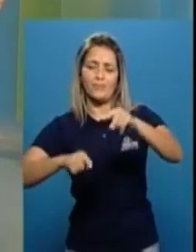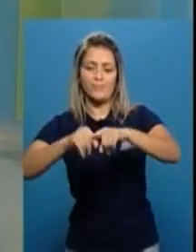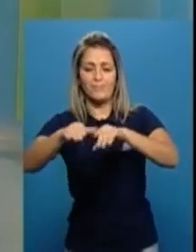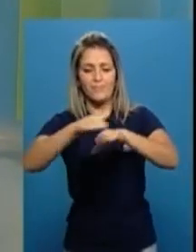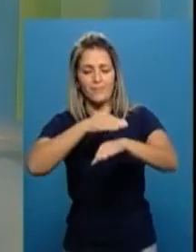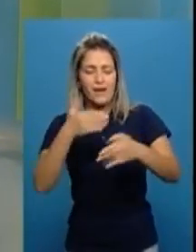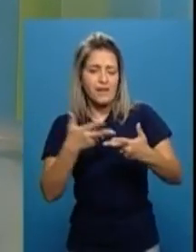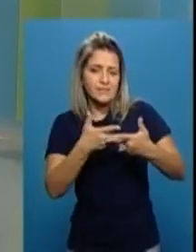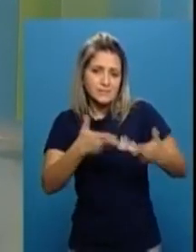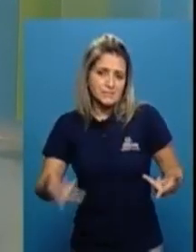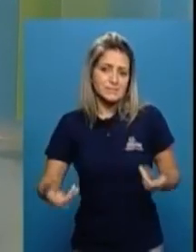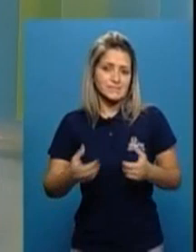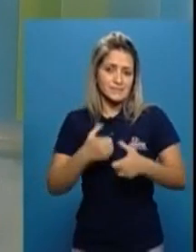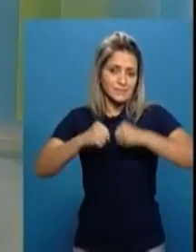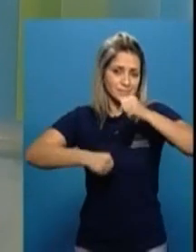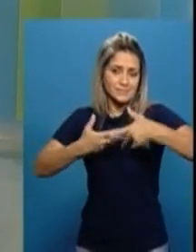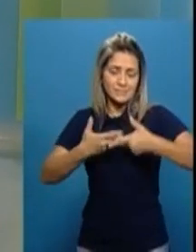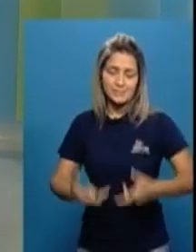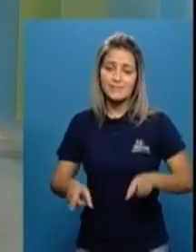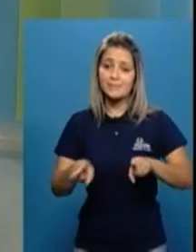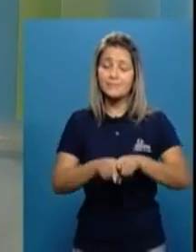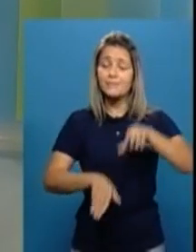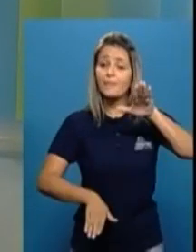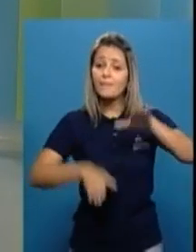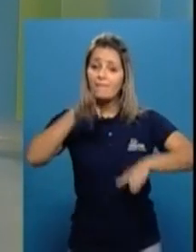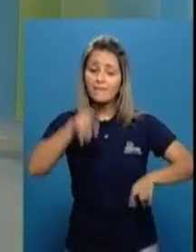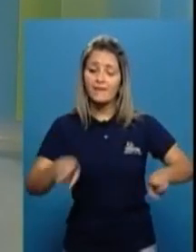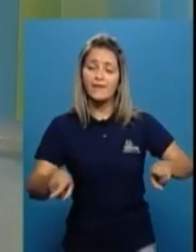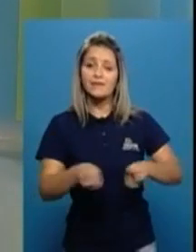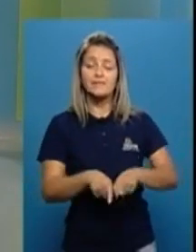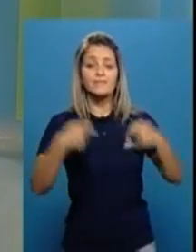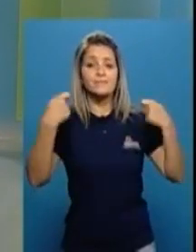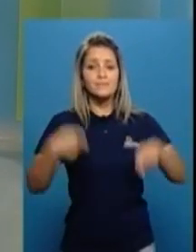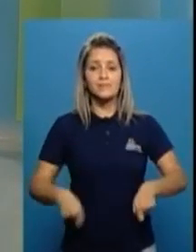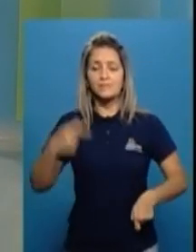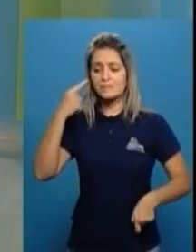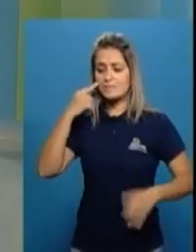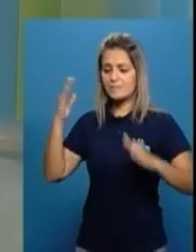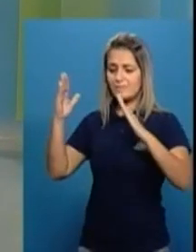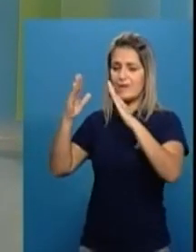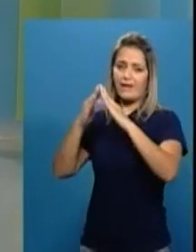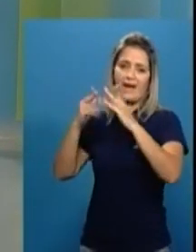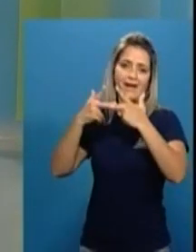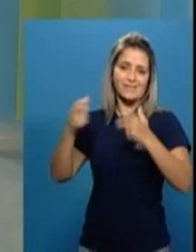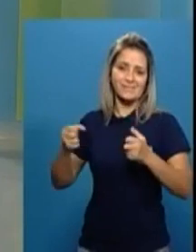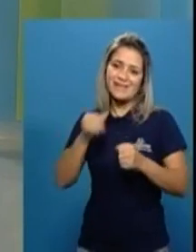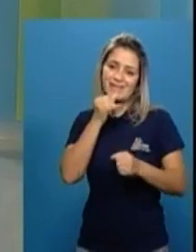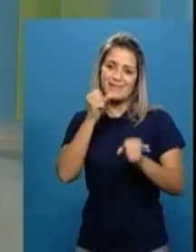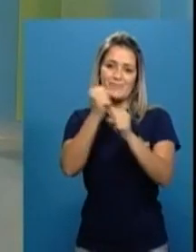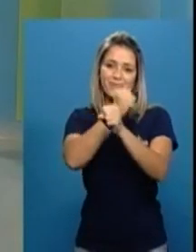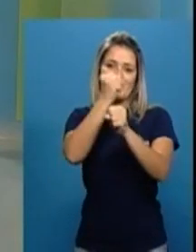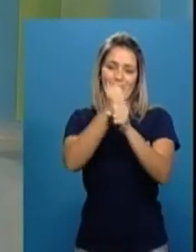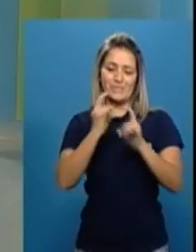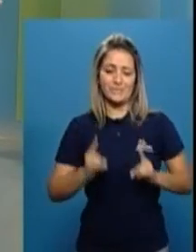materiais, ferramentas, equipamentos e muito mais. Às vezes até construindo abrigos, no caso da construção civil. Tá? É